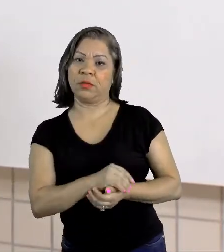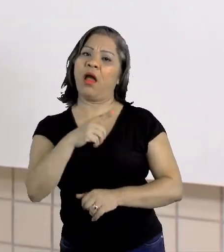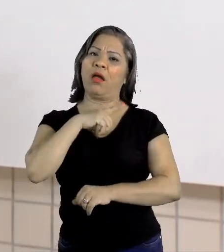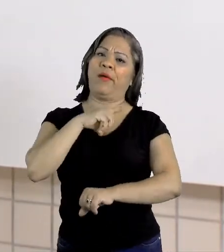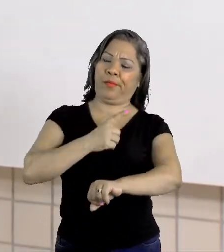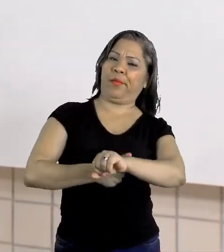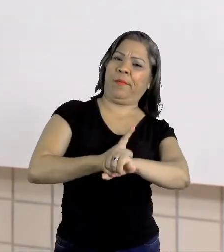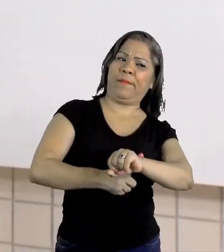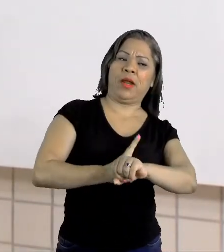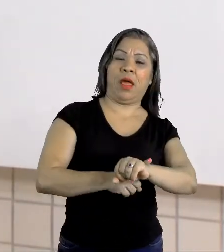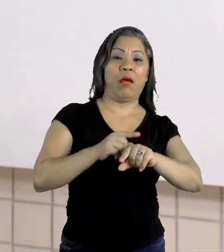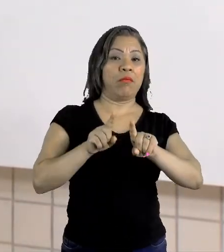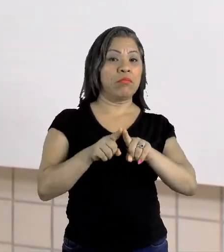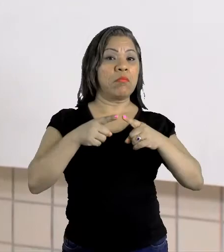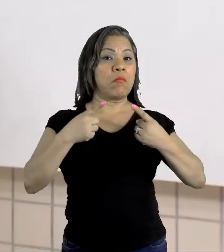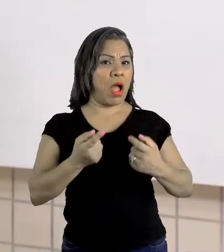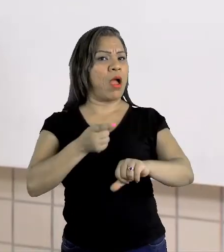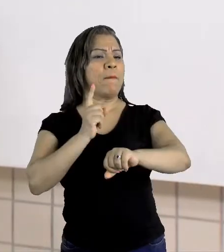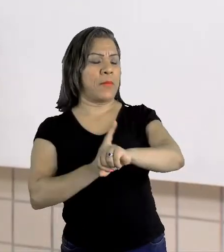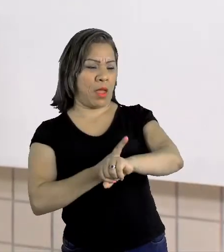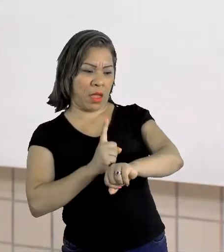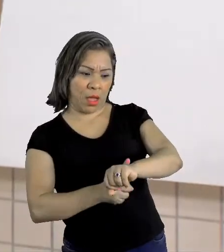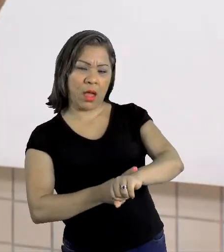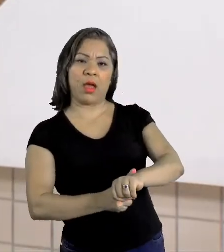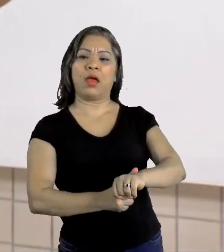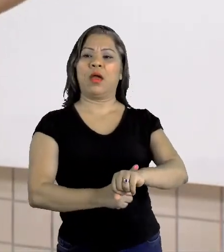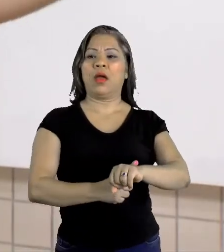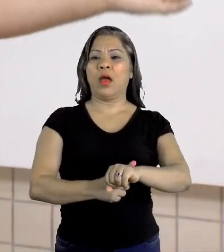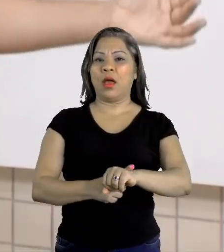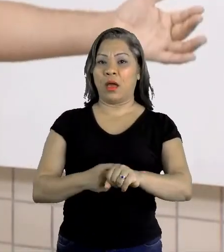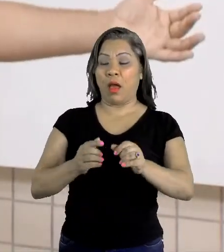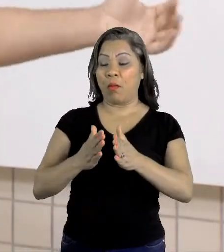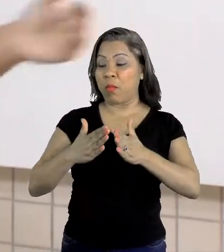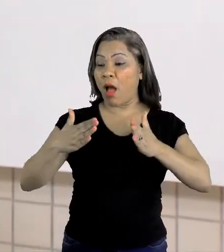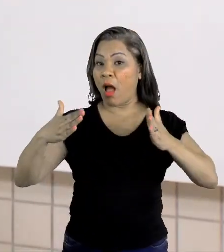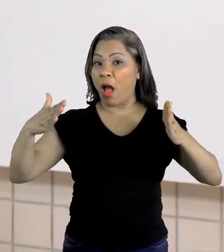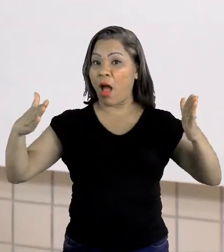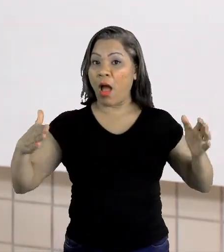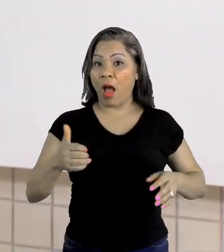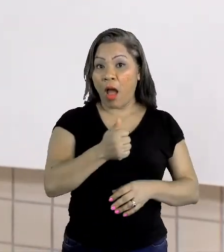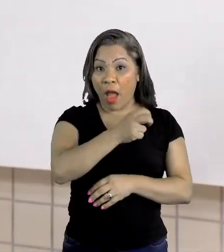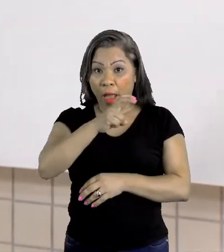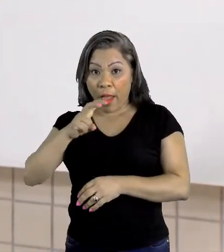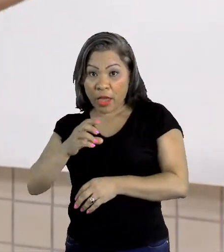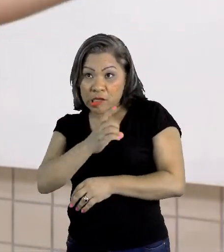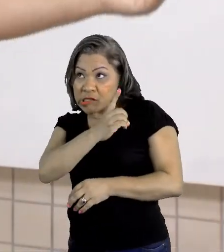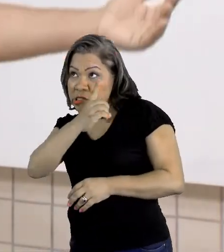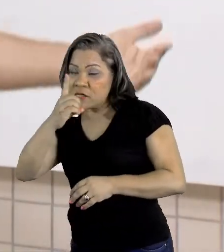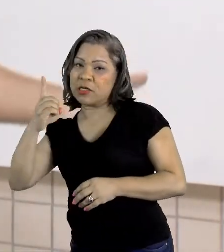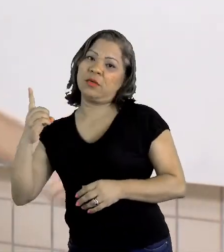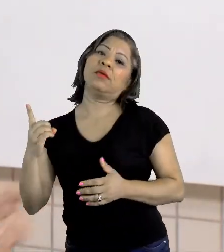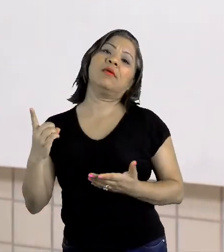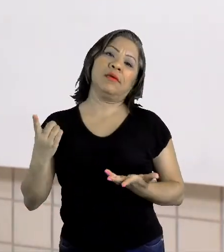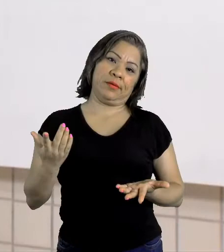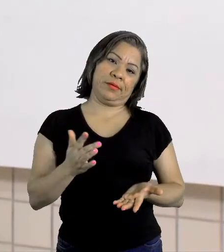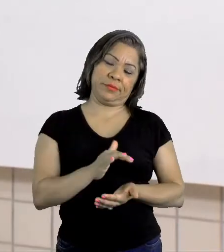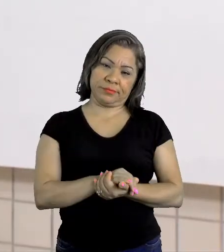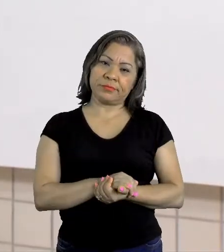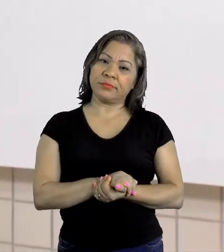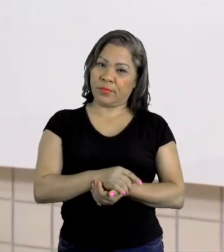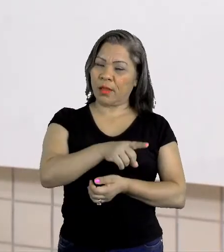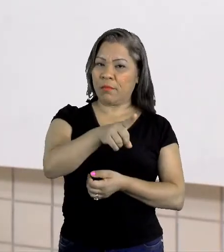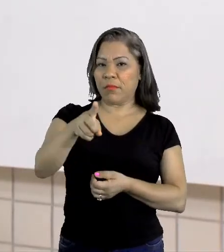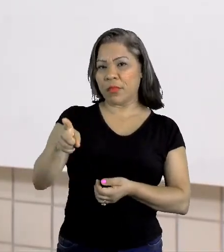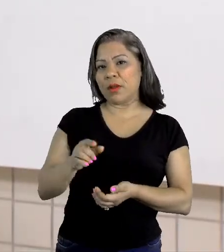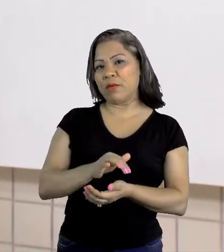para responder, mas esse prazo, ele é aí, ó, 15 dias. Você tem 15 dias para